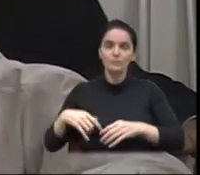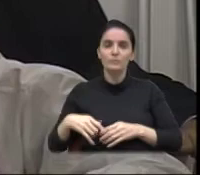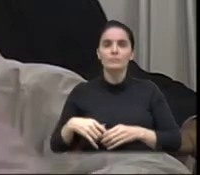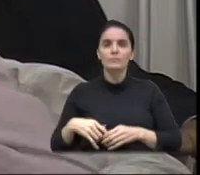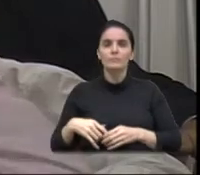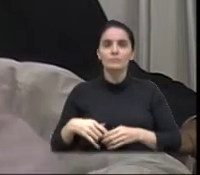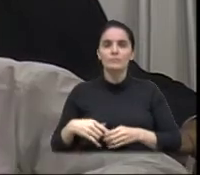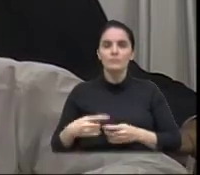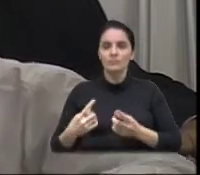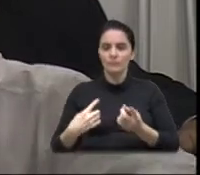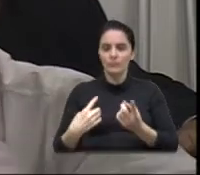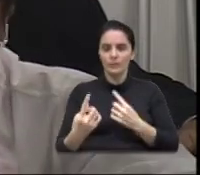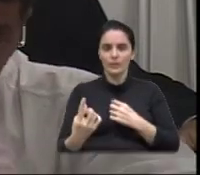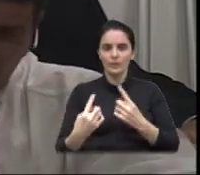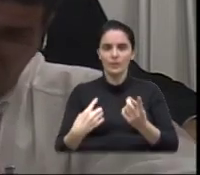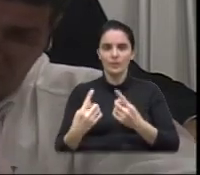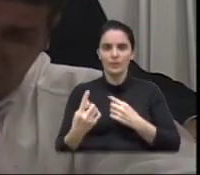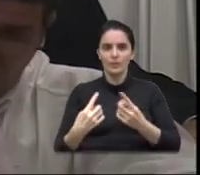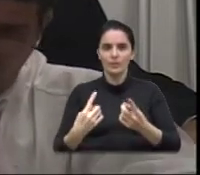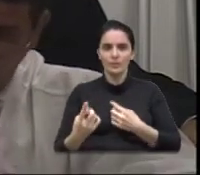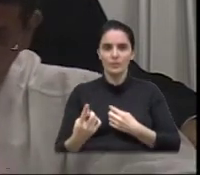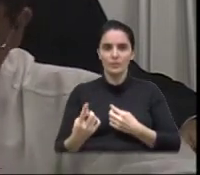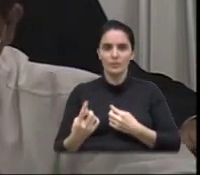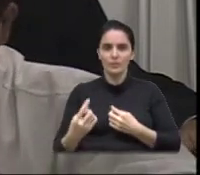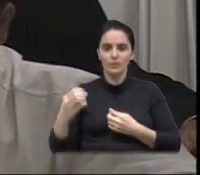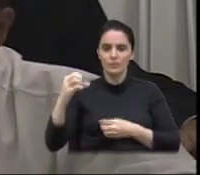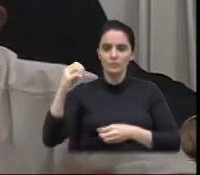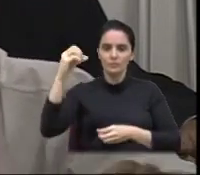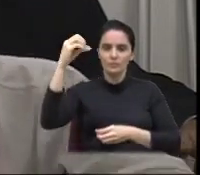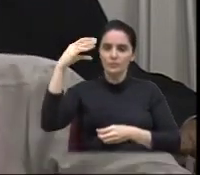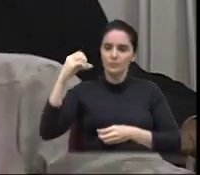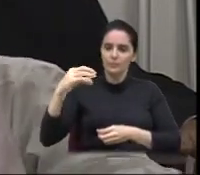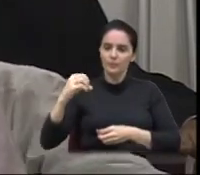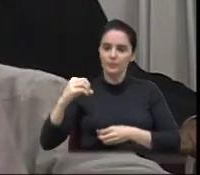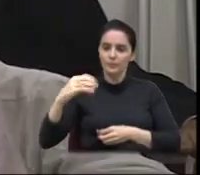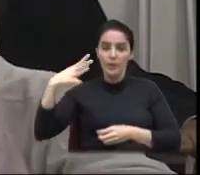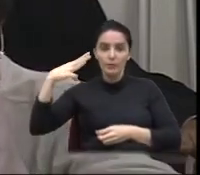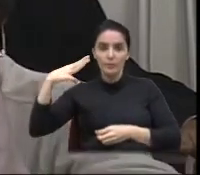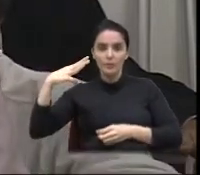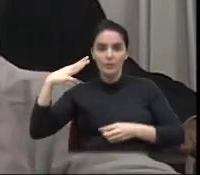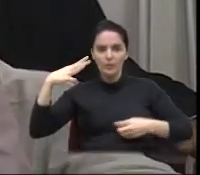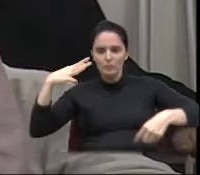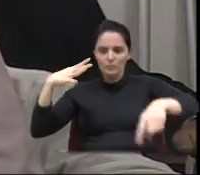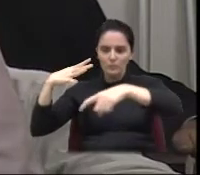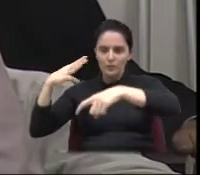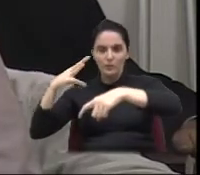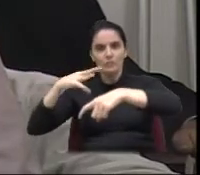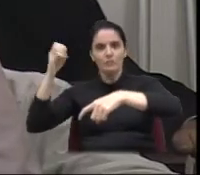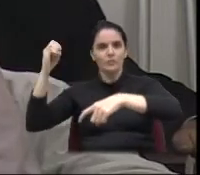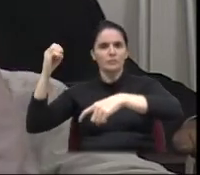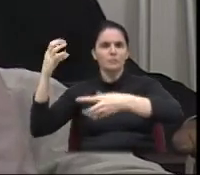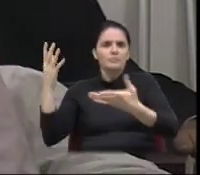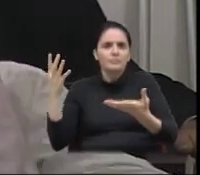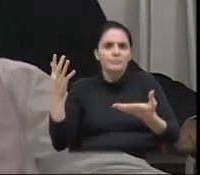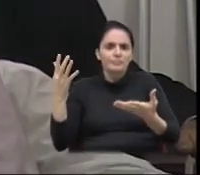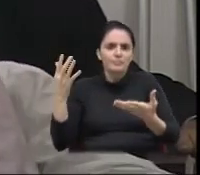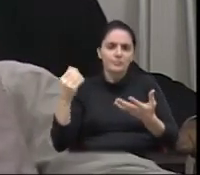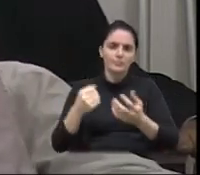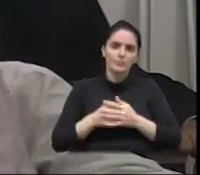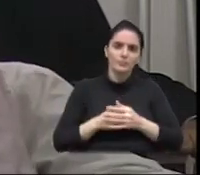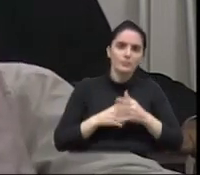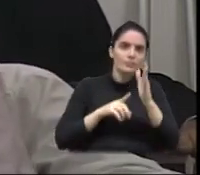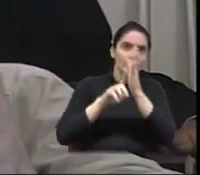rua, o sinal abre, você virou, fecha. E o trânsito não anda. Então, vê com carinho lá, pedir para o Rodrigo